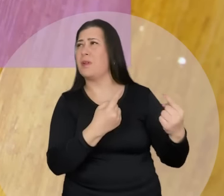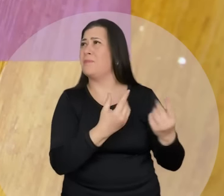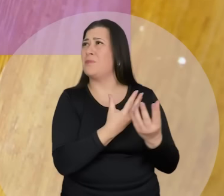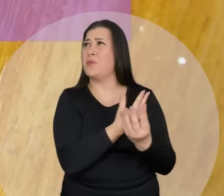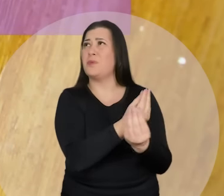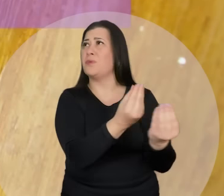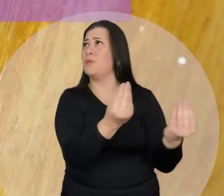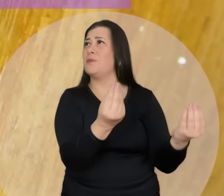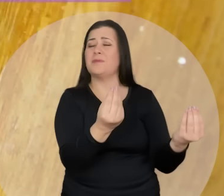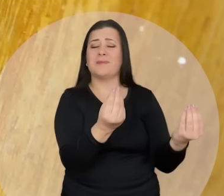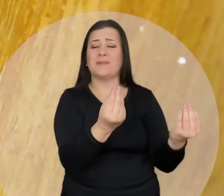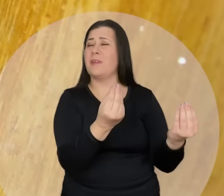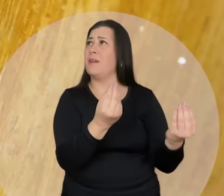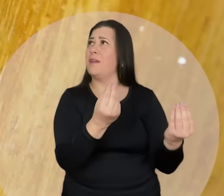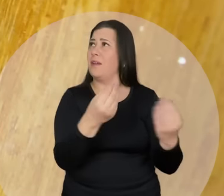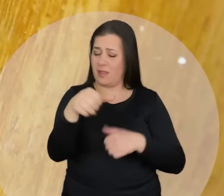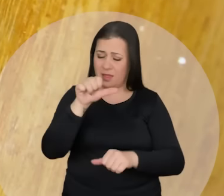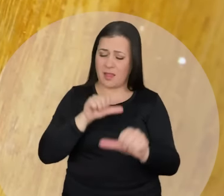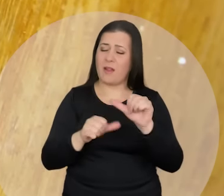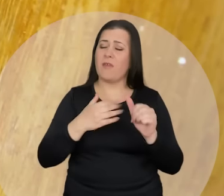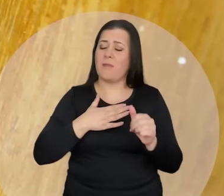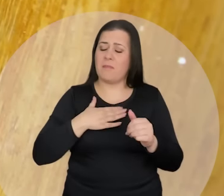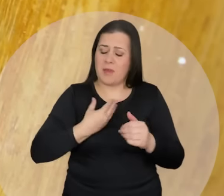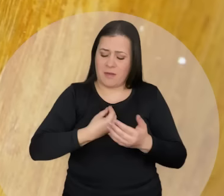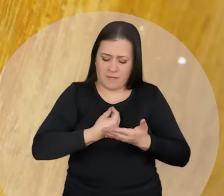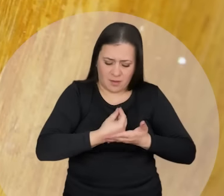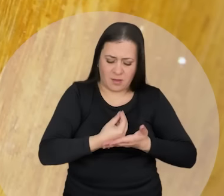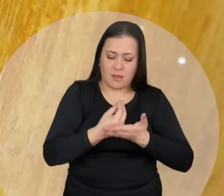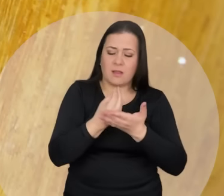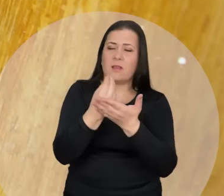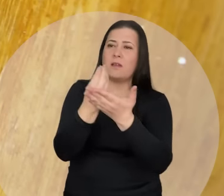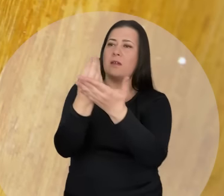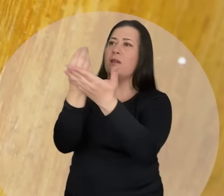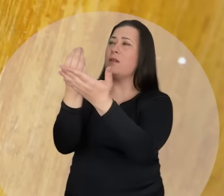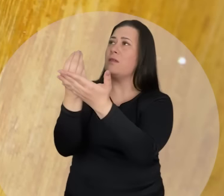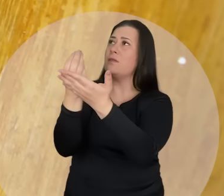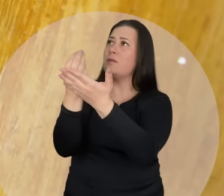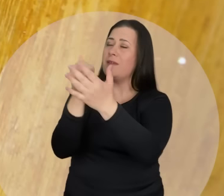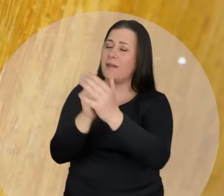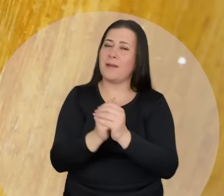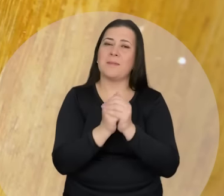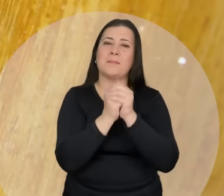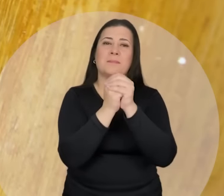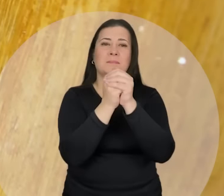Transforma a minha vida, entregue a ti. Amém,